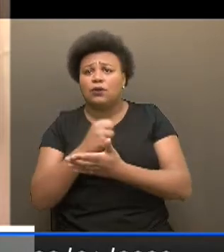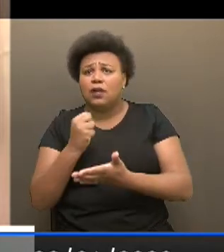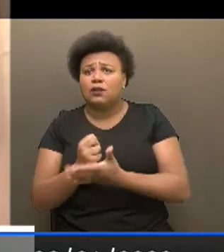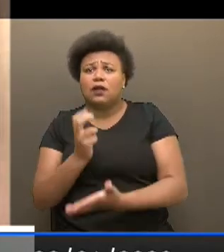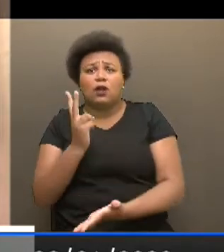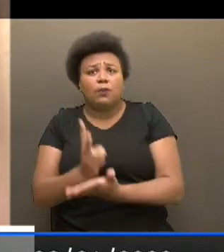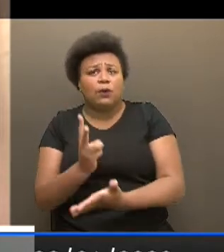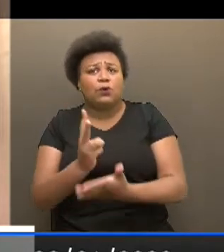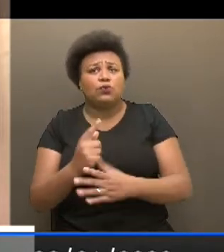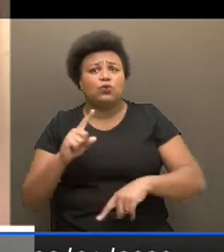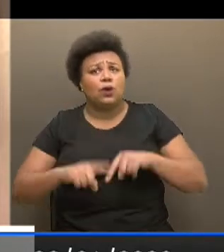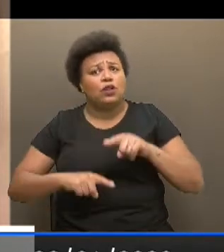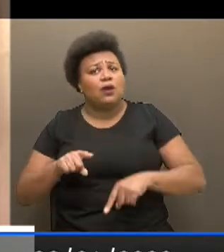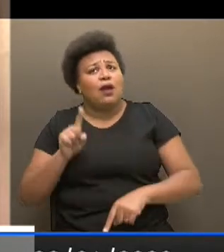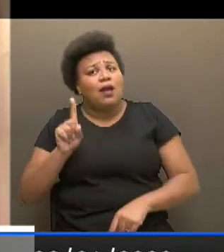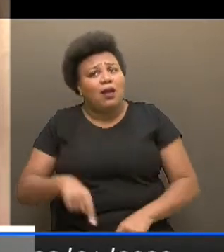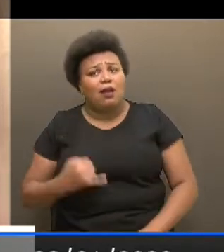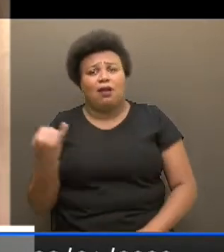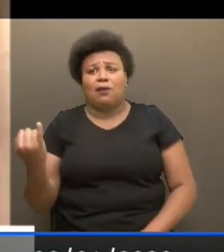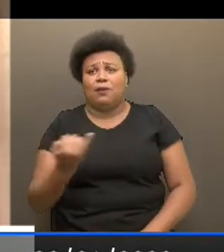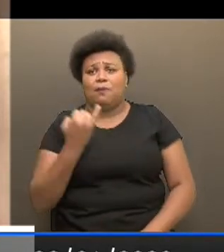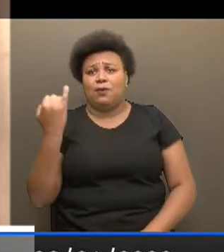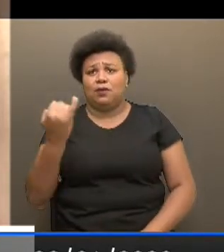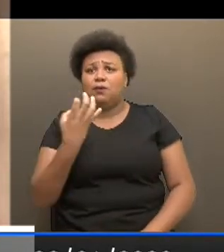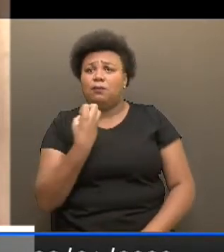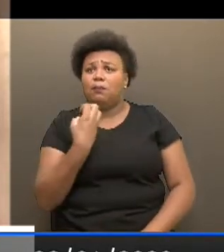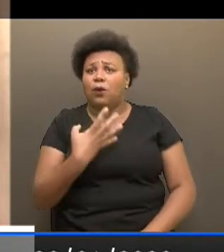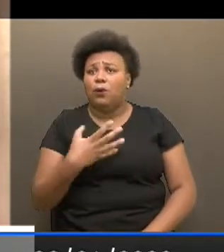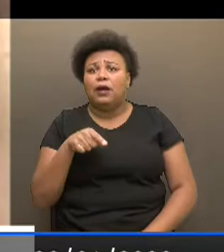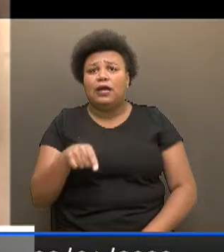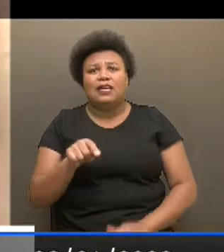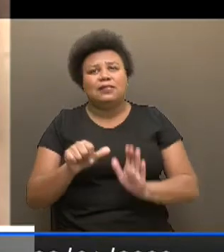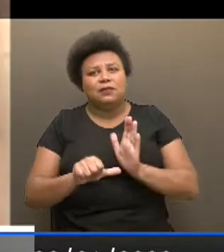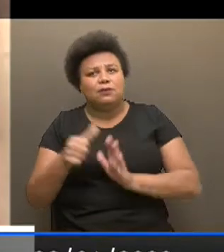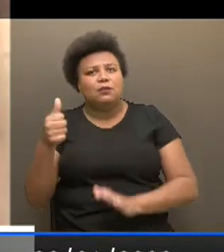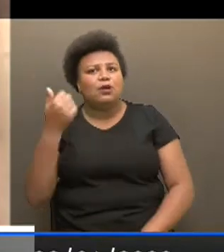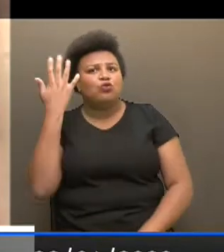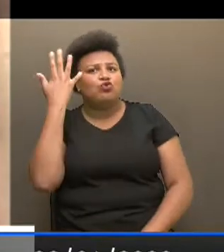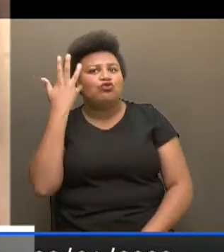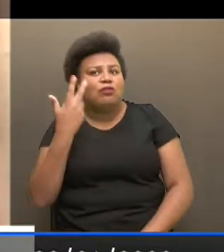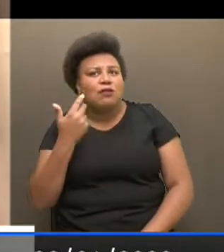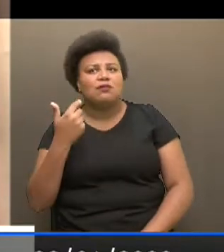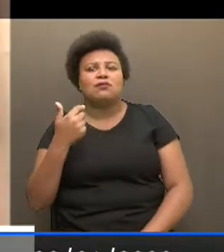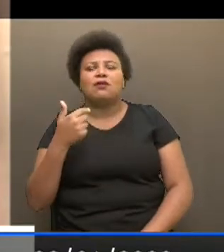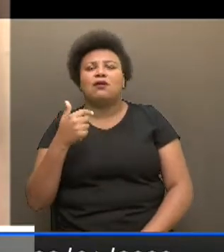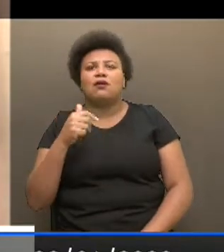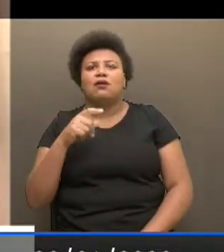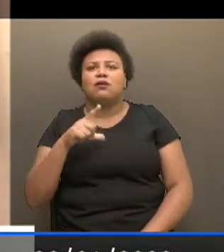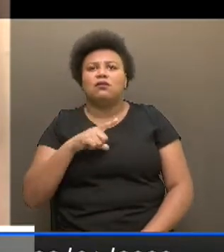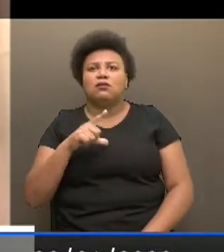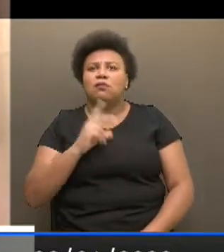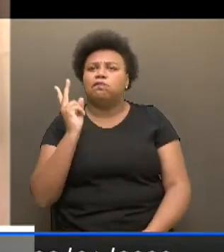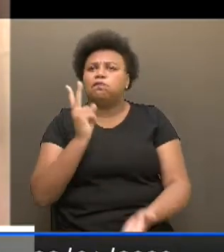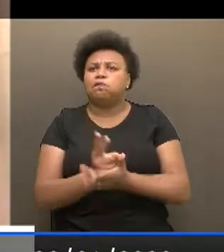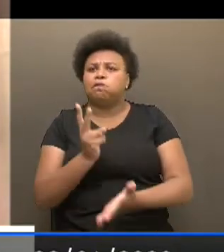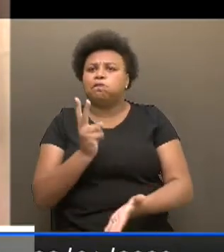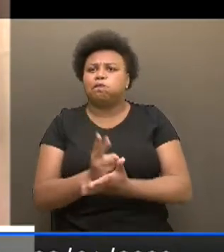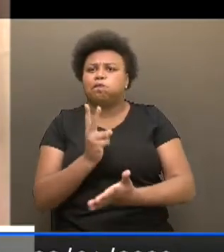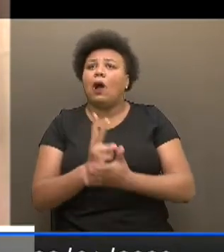atividades. Isso é muito importante. Bem, nesses primeiros dias, nós fomos